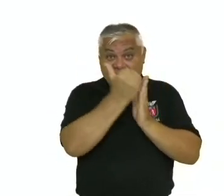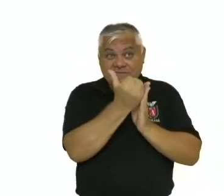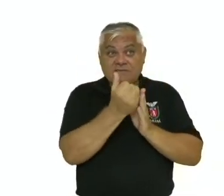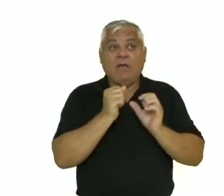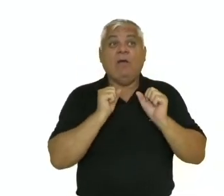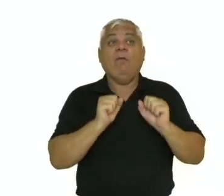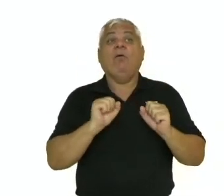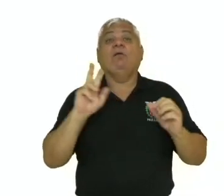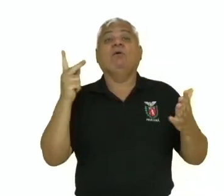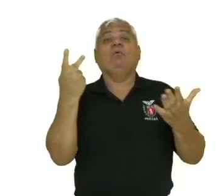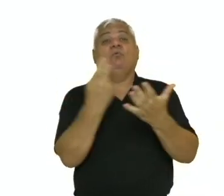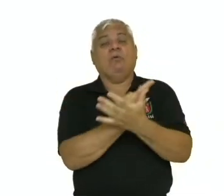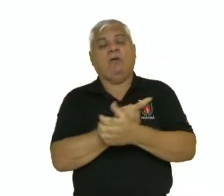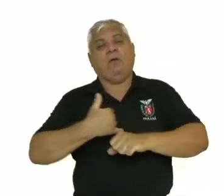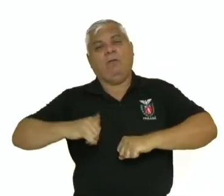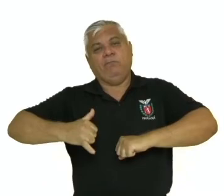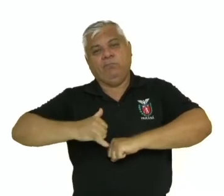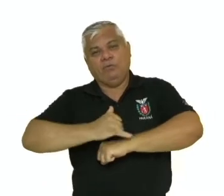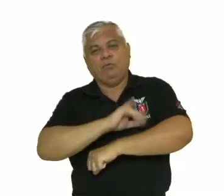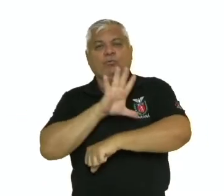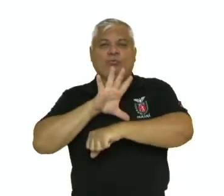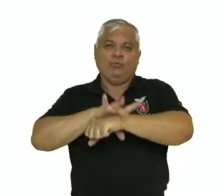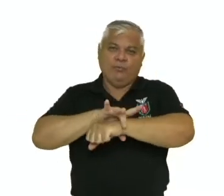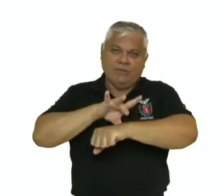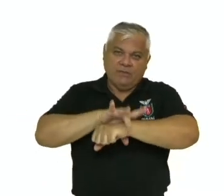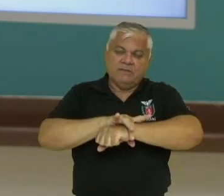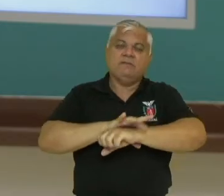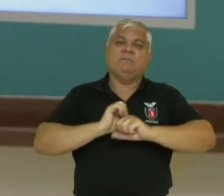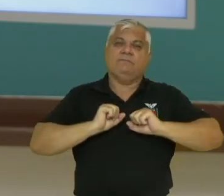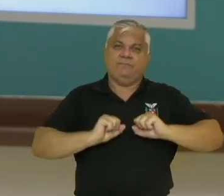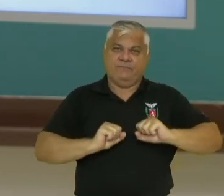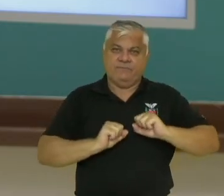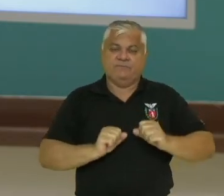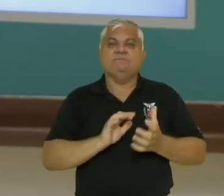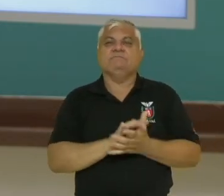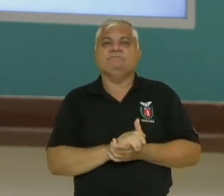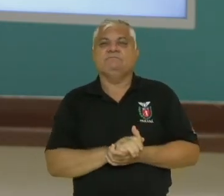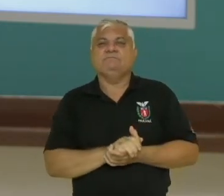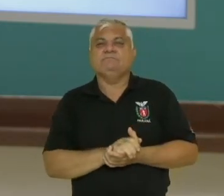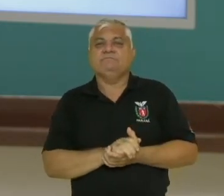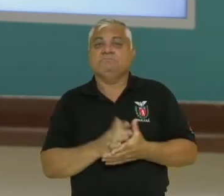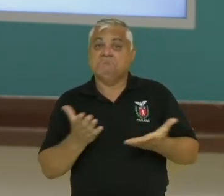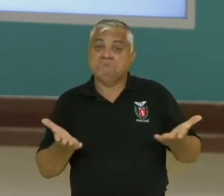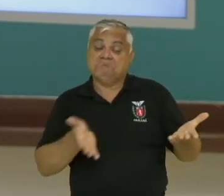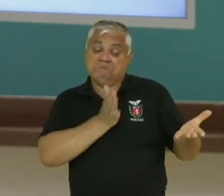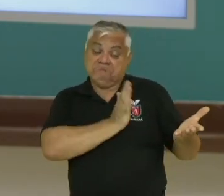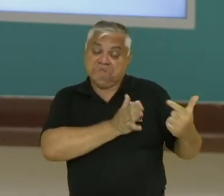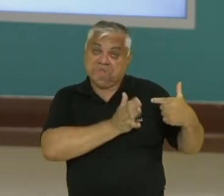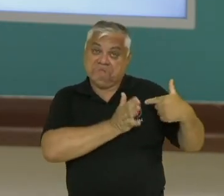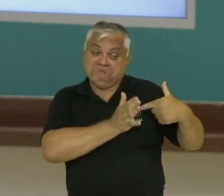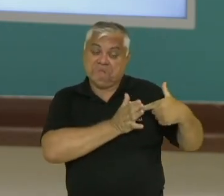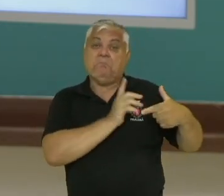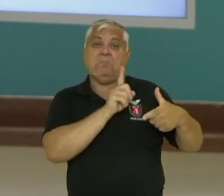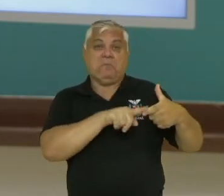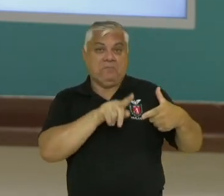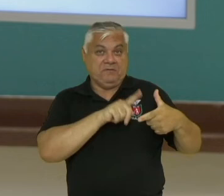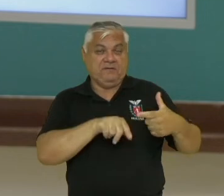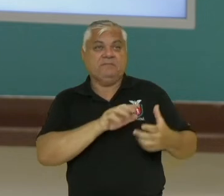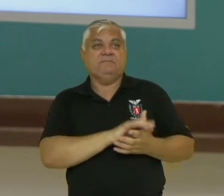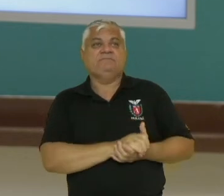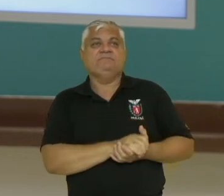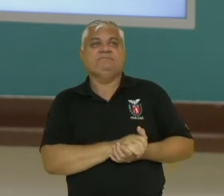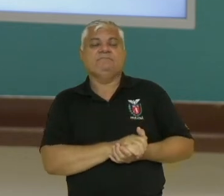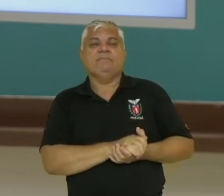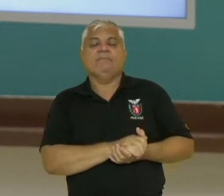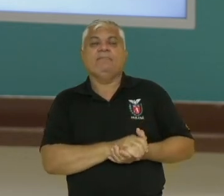pode causar obesidade e doenças relacionadas ao sistema cardiovascular, ao coração. Ok?